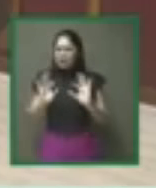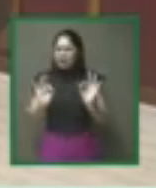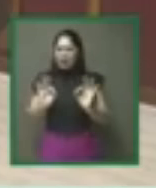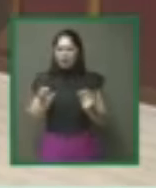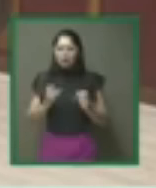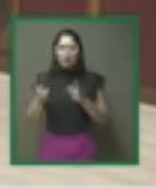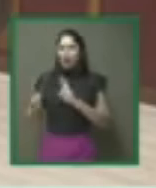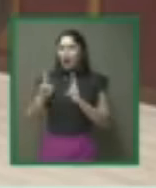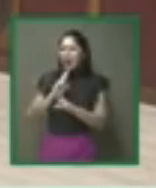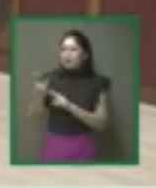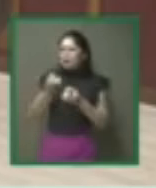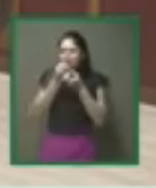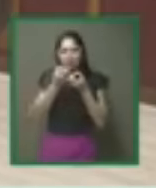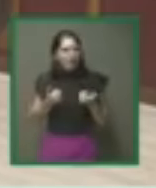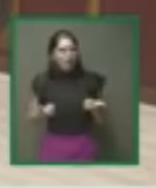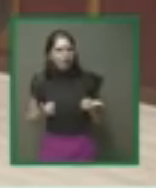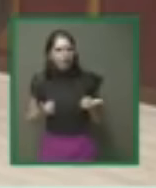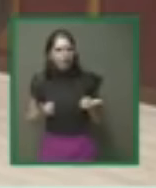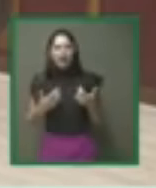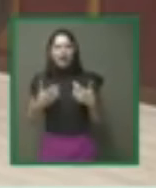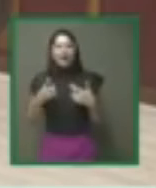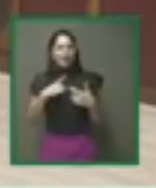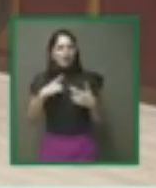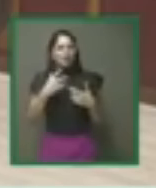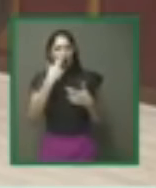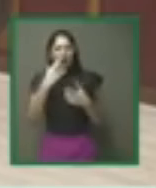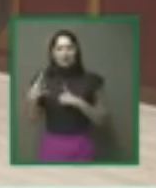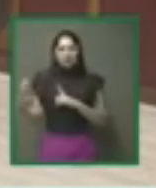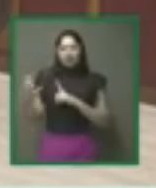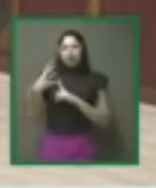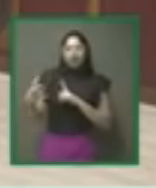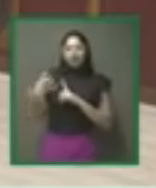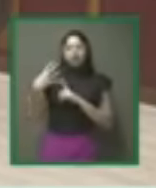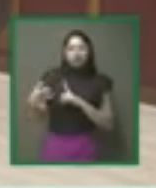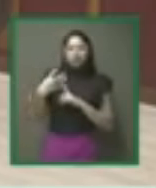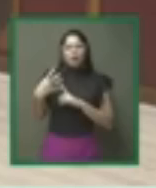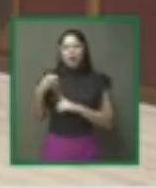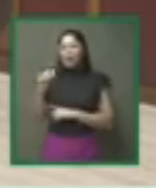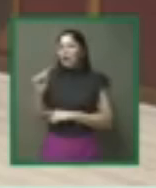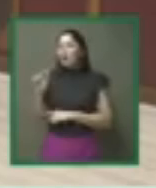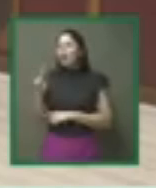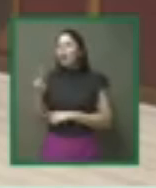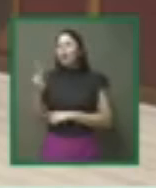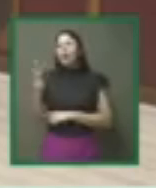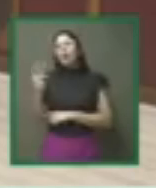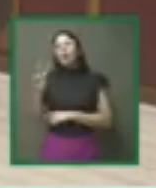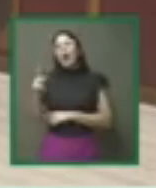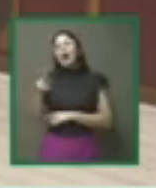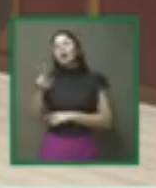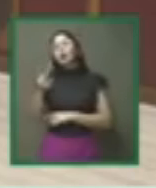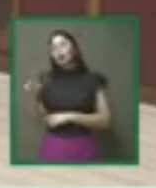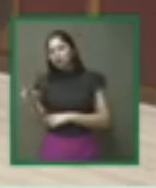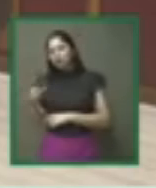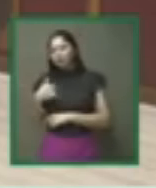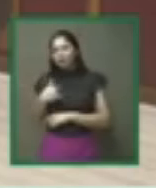Quem fazia e quem sempre fez esse jogo foi o Arthur. Tanto que o depoimento